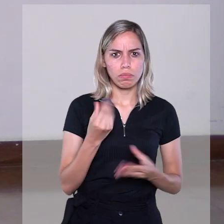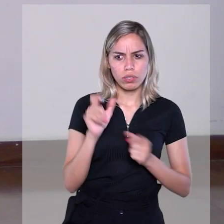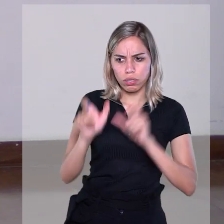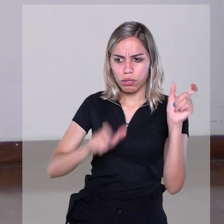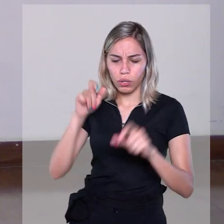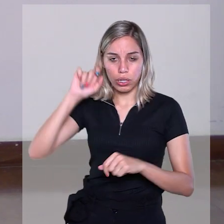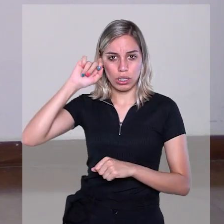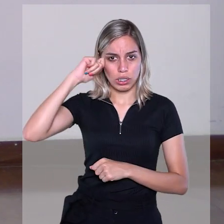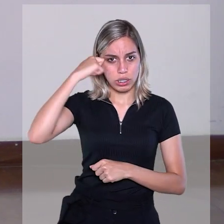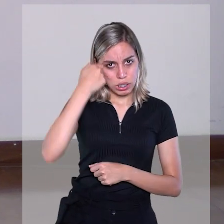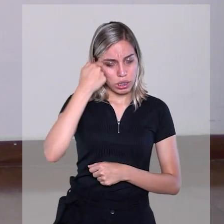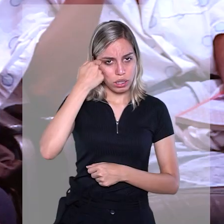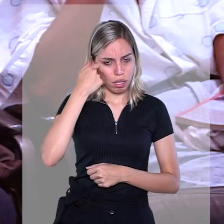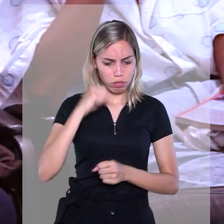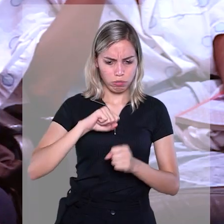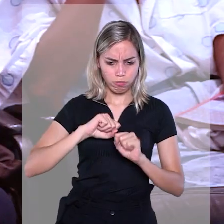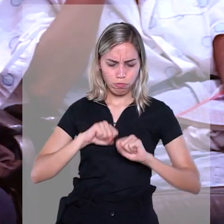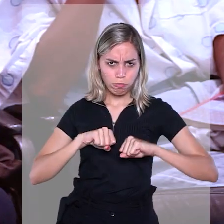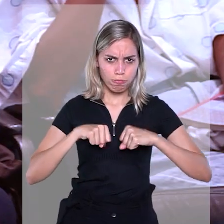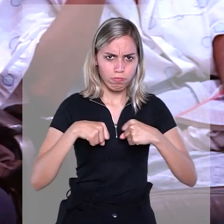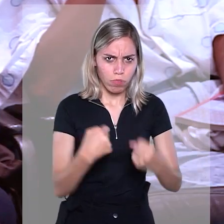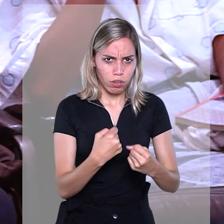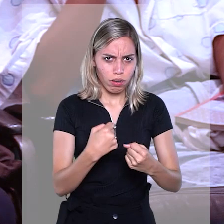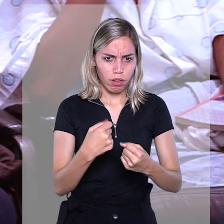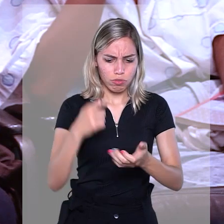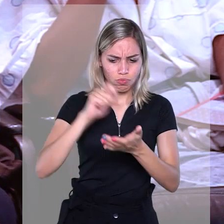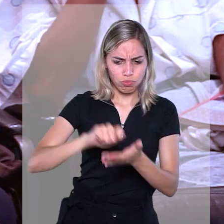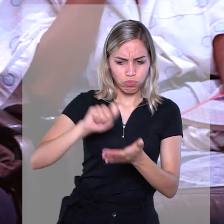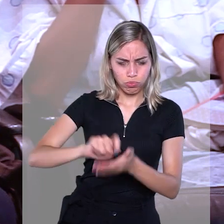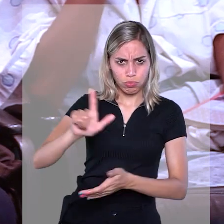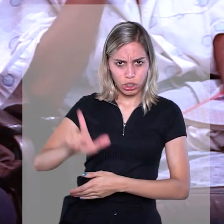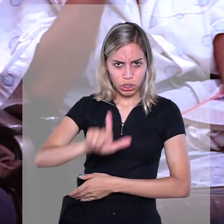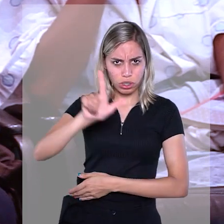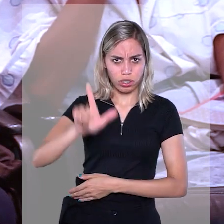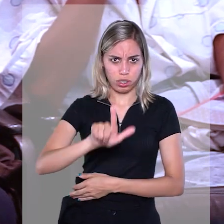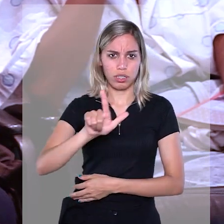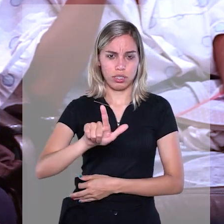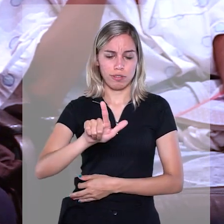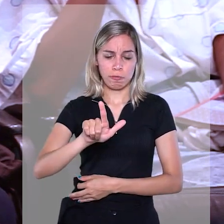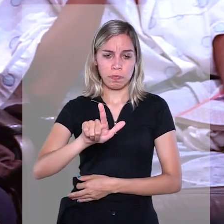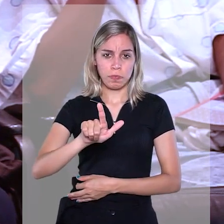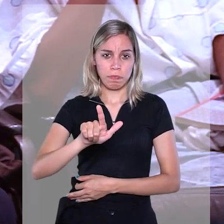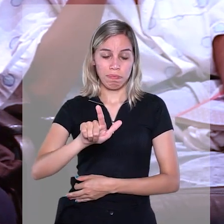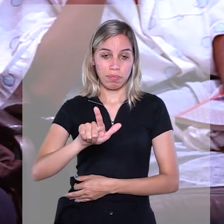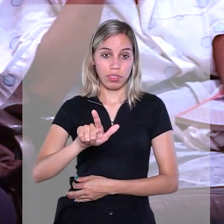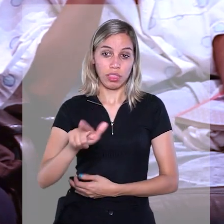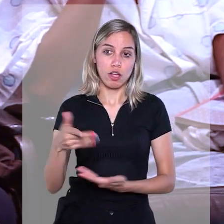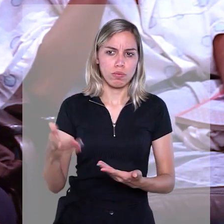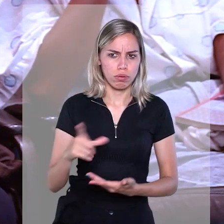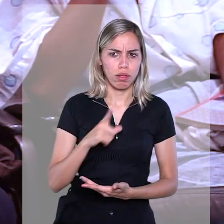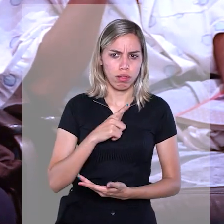negras dedicadas à literatura, diversos espectadores assistem atentamente à fala